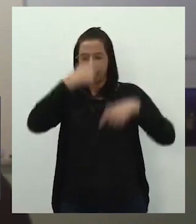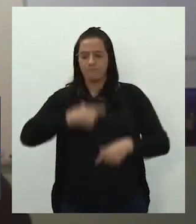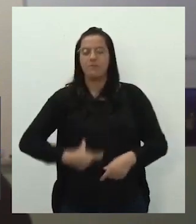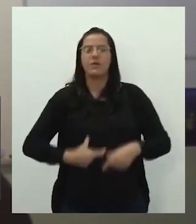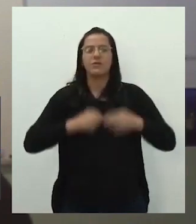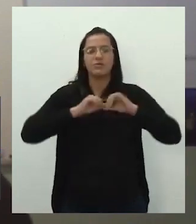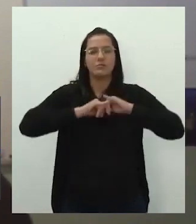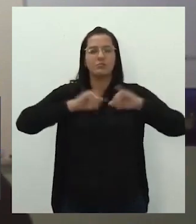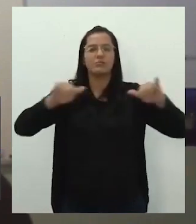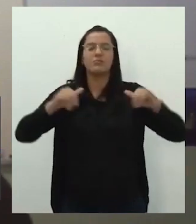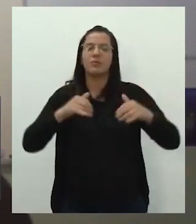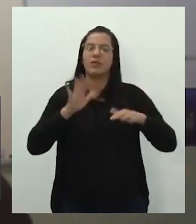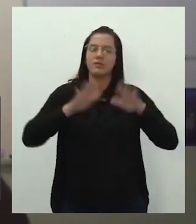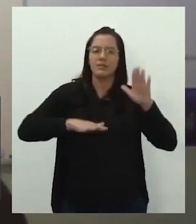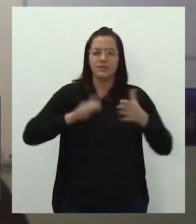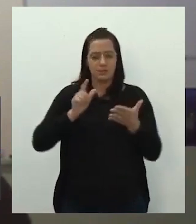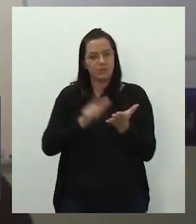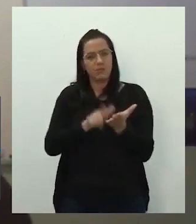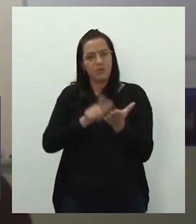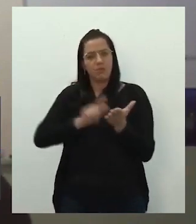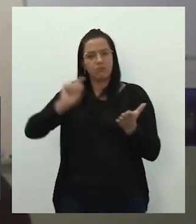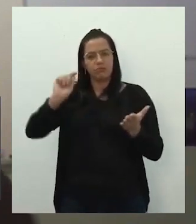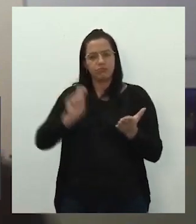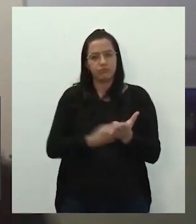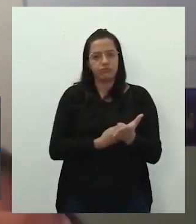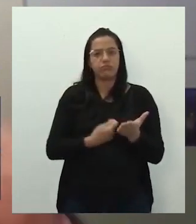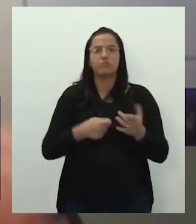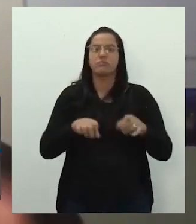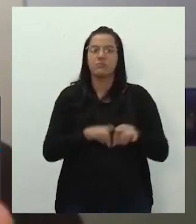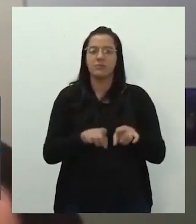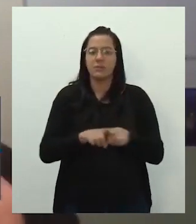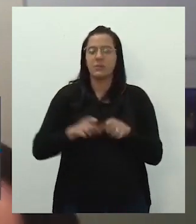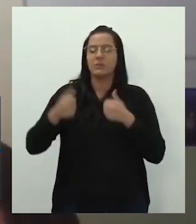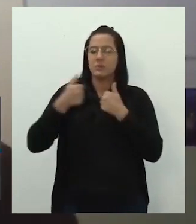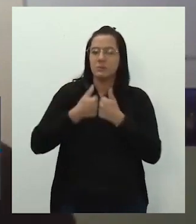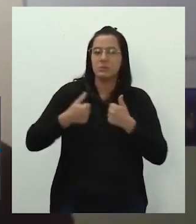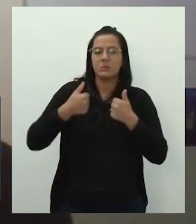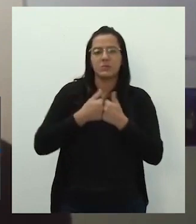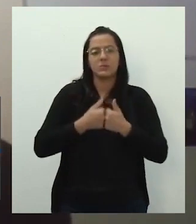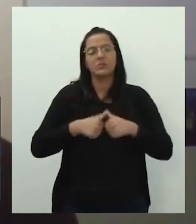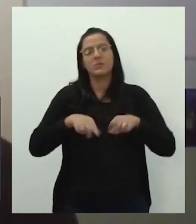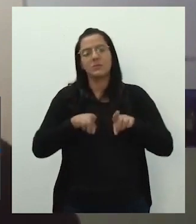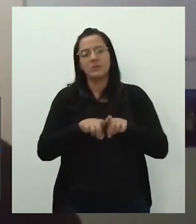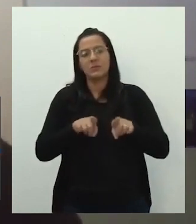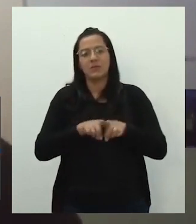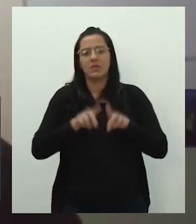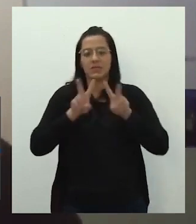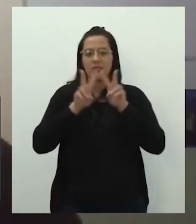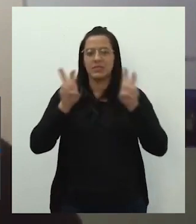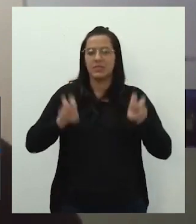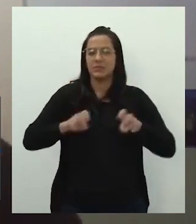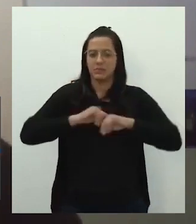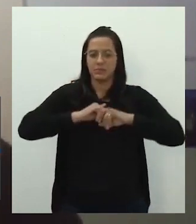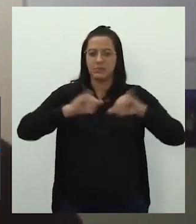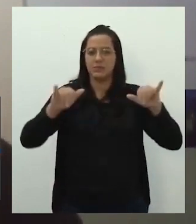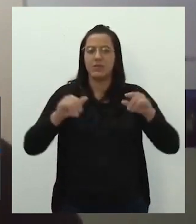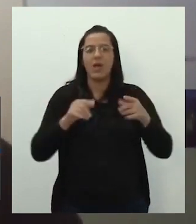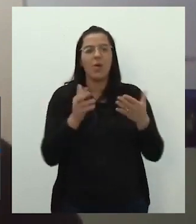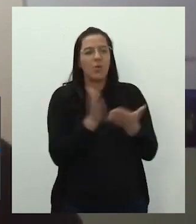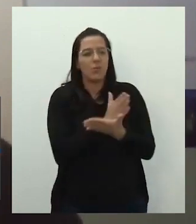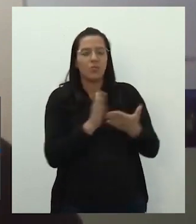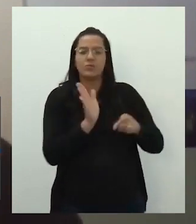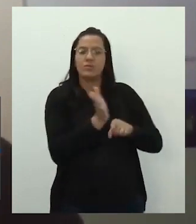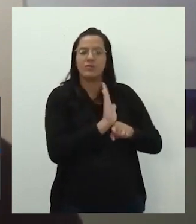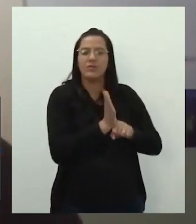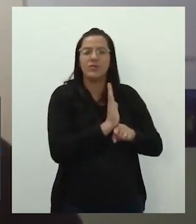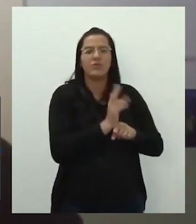A equipe aqui da FEDUC, ela luta para isso também, né? Sempre está procurando nos ajudar com materiais livres, e aí a